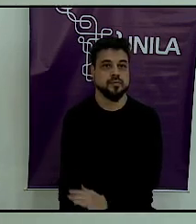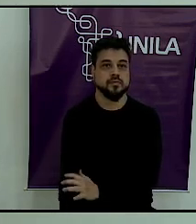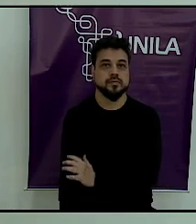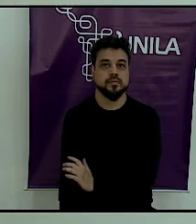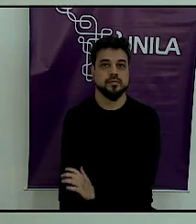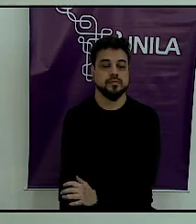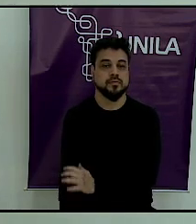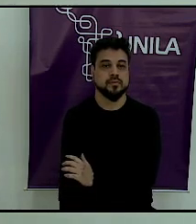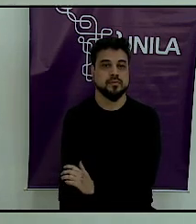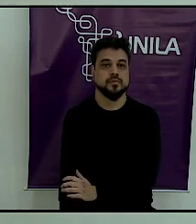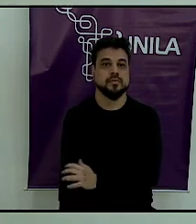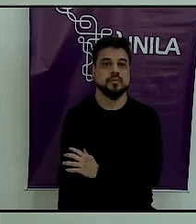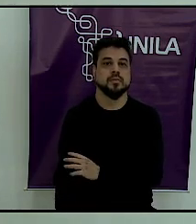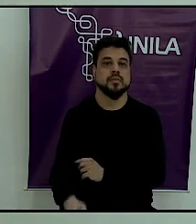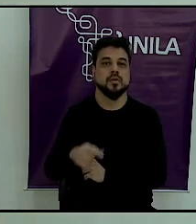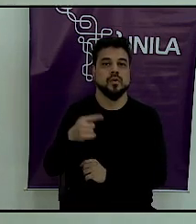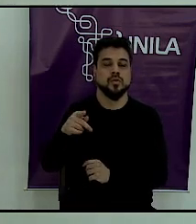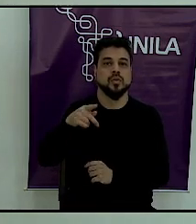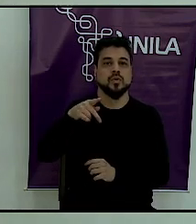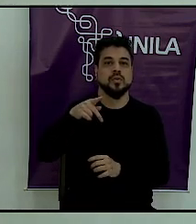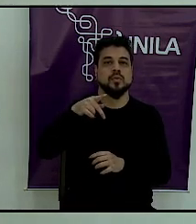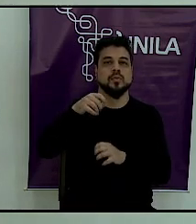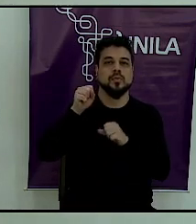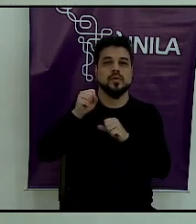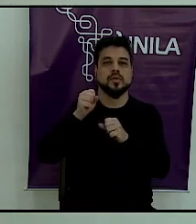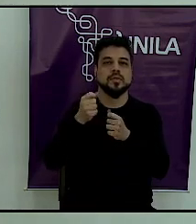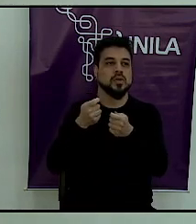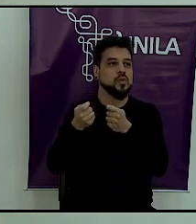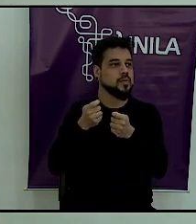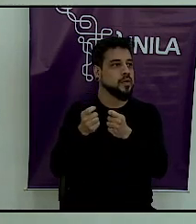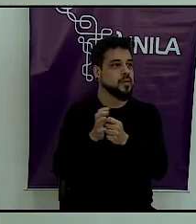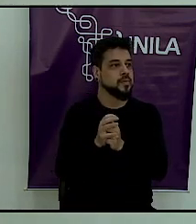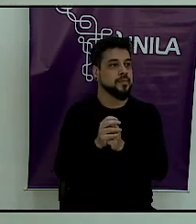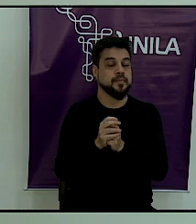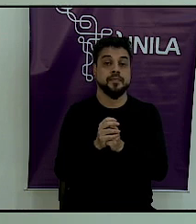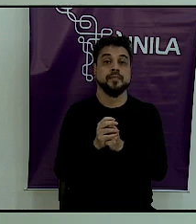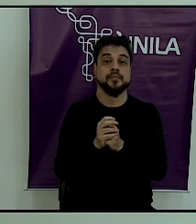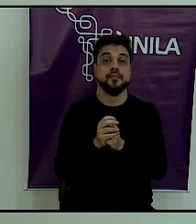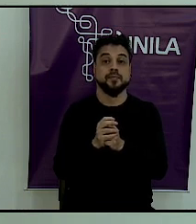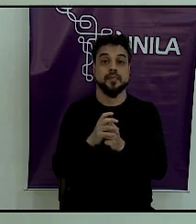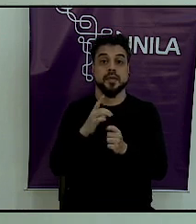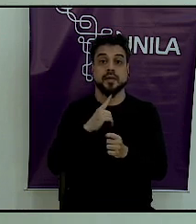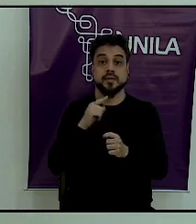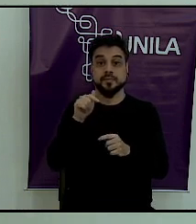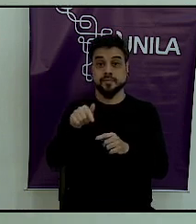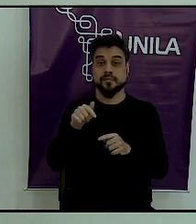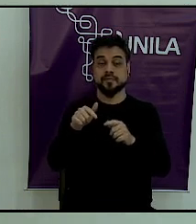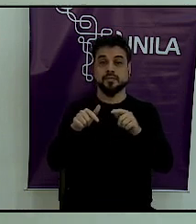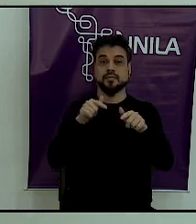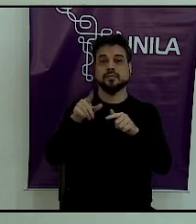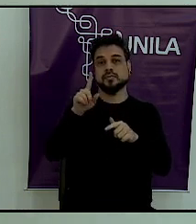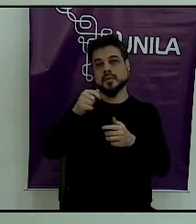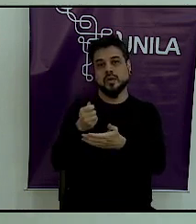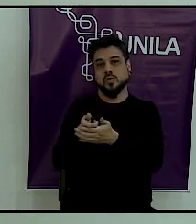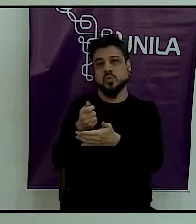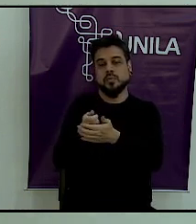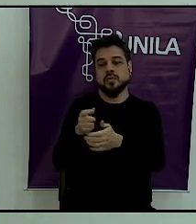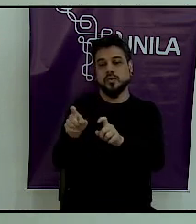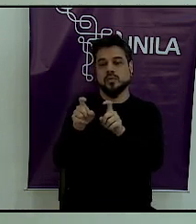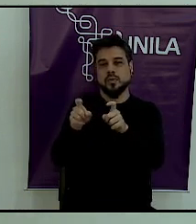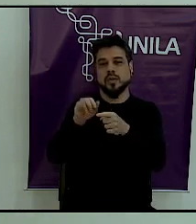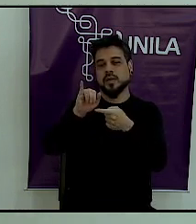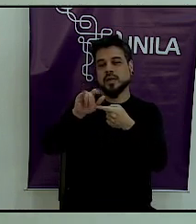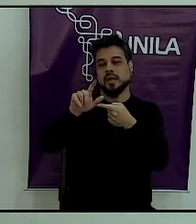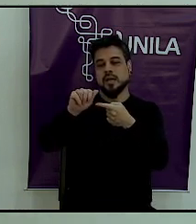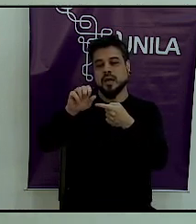Programa de pós-graduação em Economia. Alguém? Não? Bom, a ação chama Compra de Computadores para o ILAESP